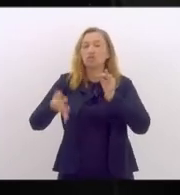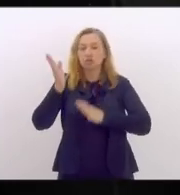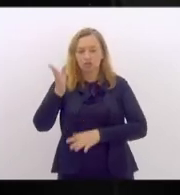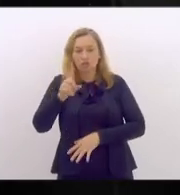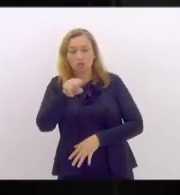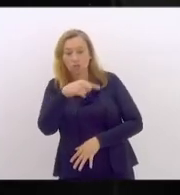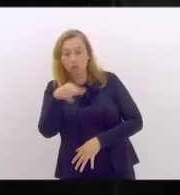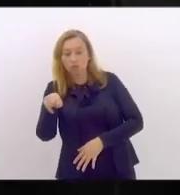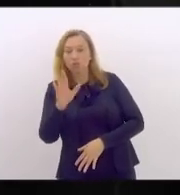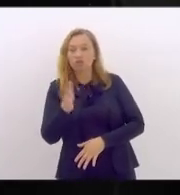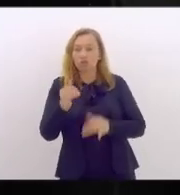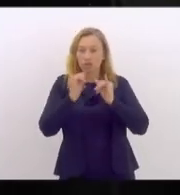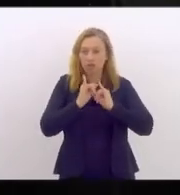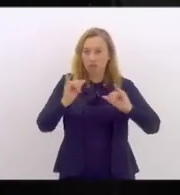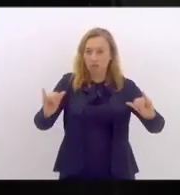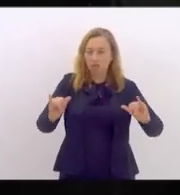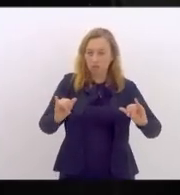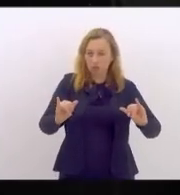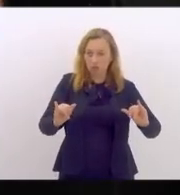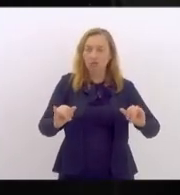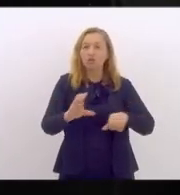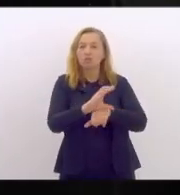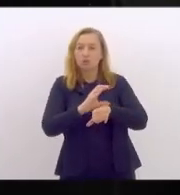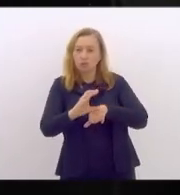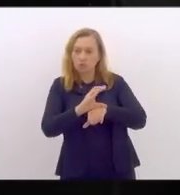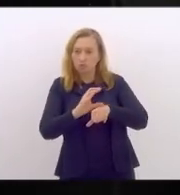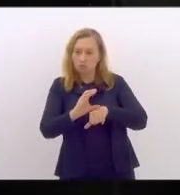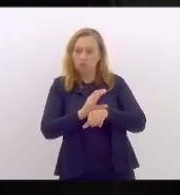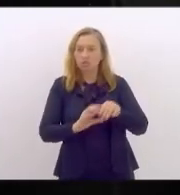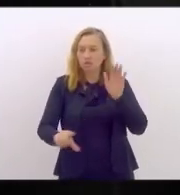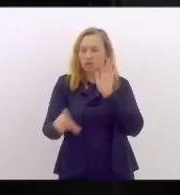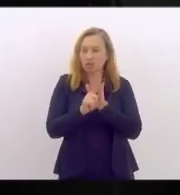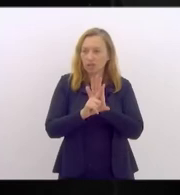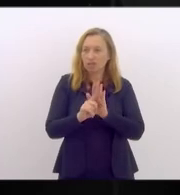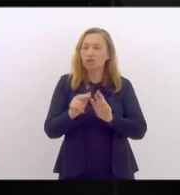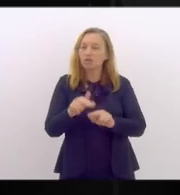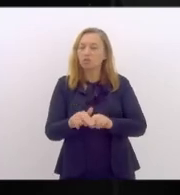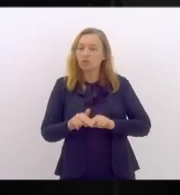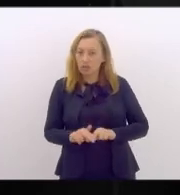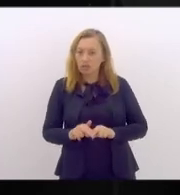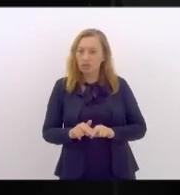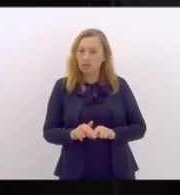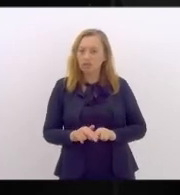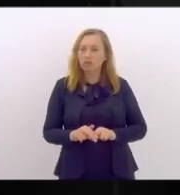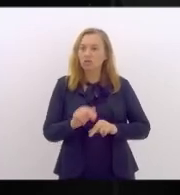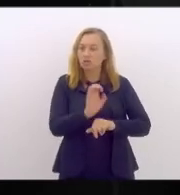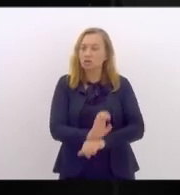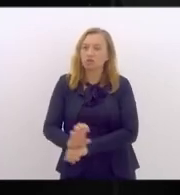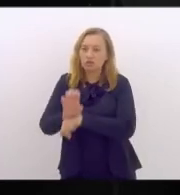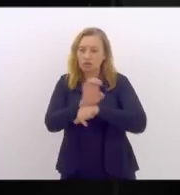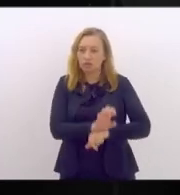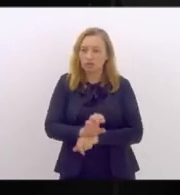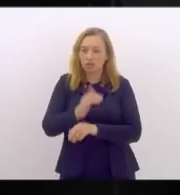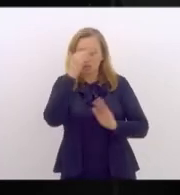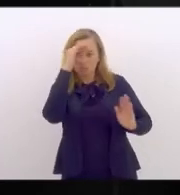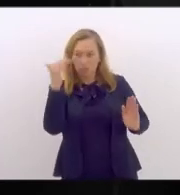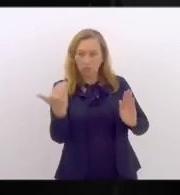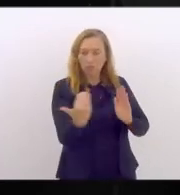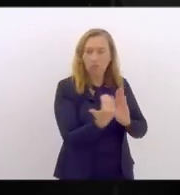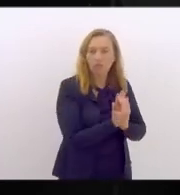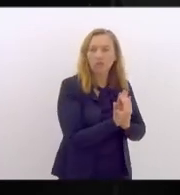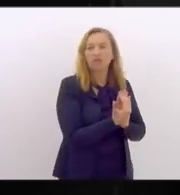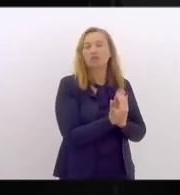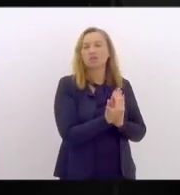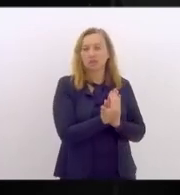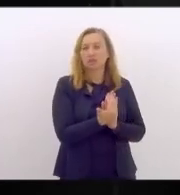já declarou a plena constitucionalidade da Lei e portanto cabe aos Estados aos municípios simplesmente